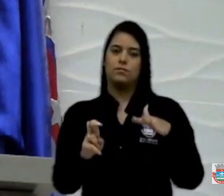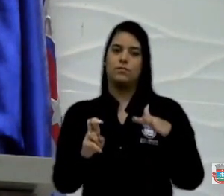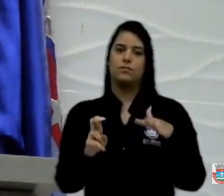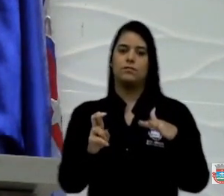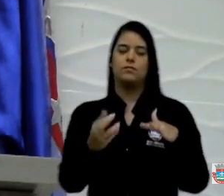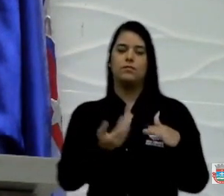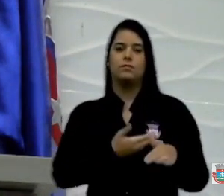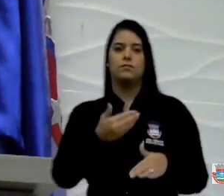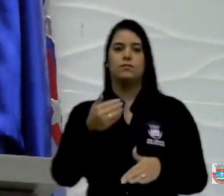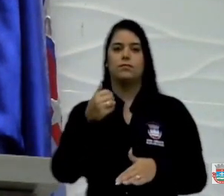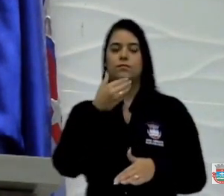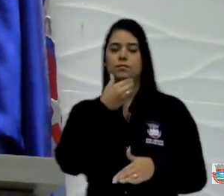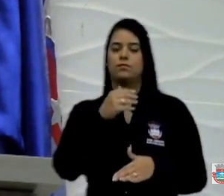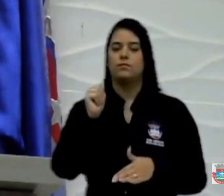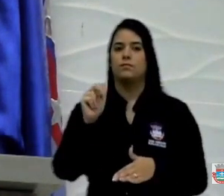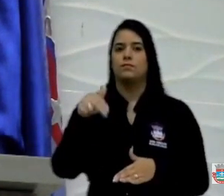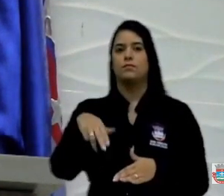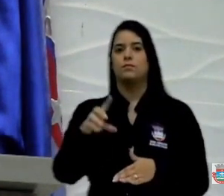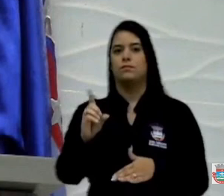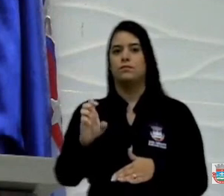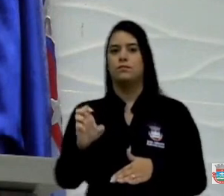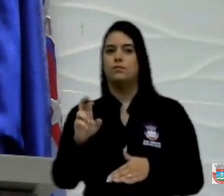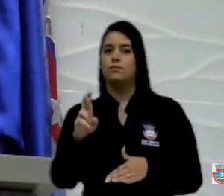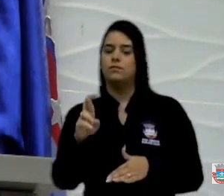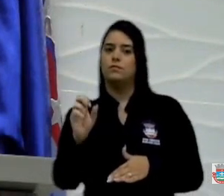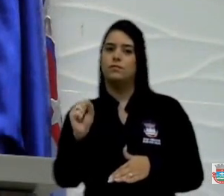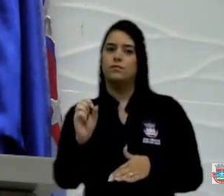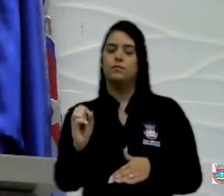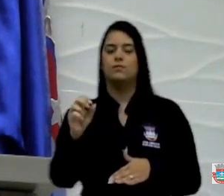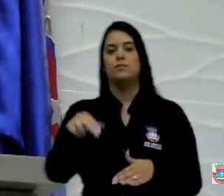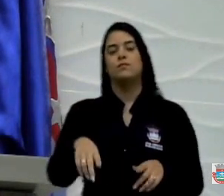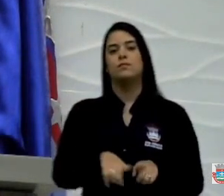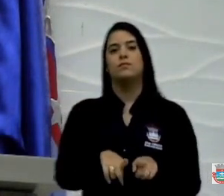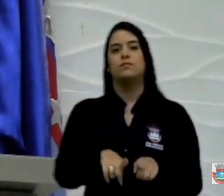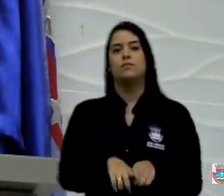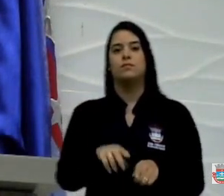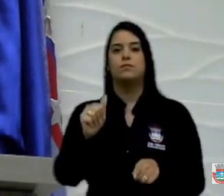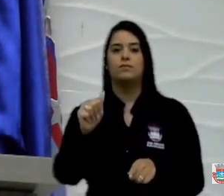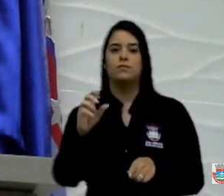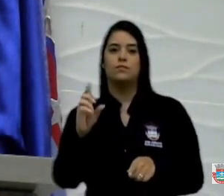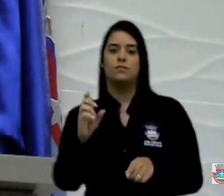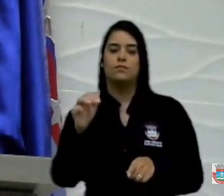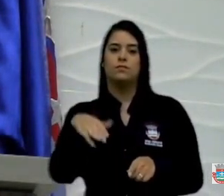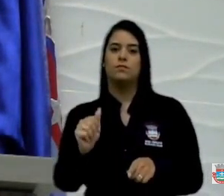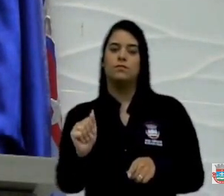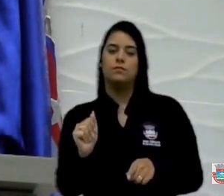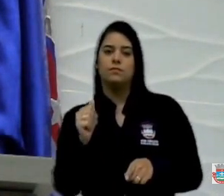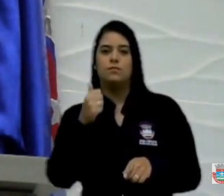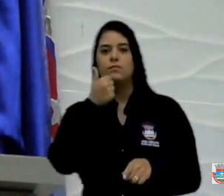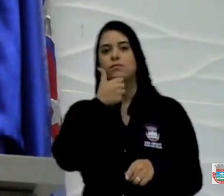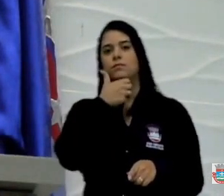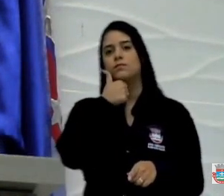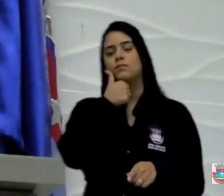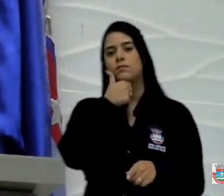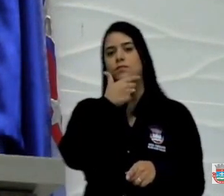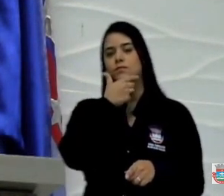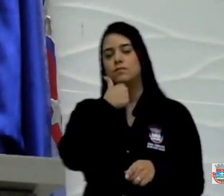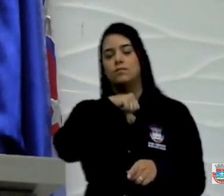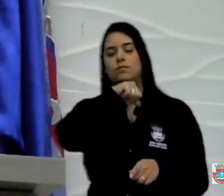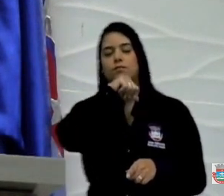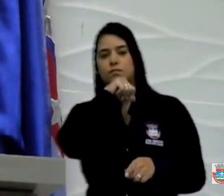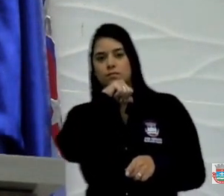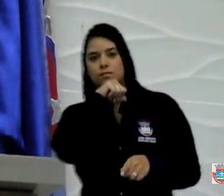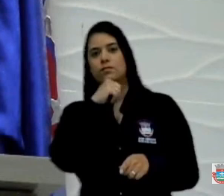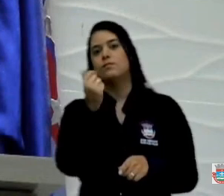Também Aurélio Cavalcante, construtor. Dona Adma, mãe de Ana Letícia, intérprete de Libra desta casa. Cumprimentar